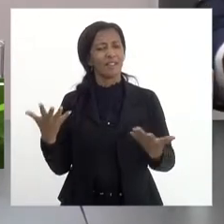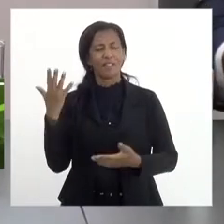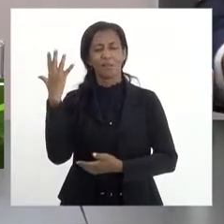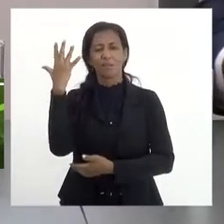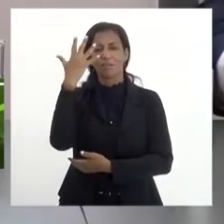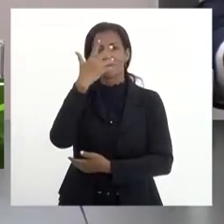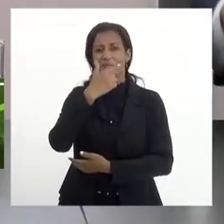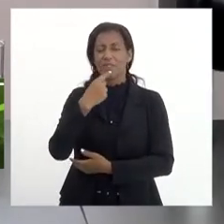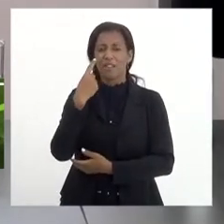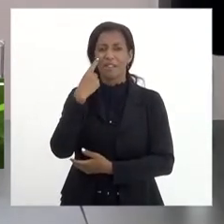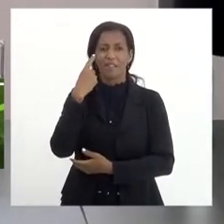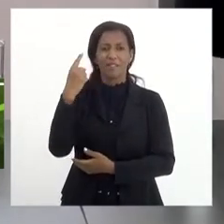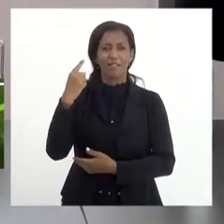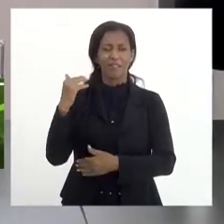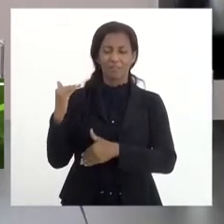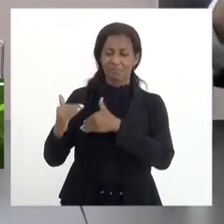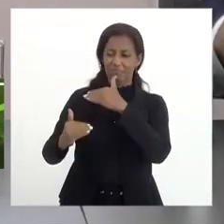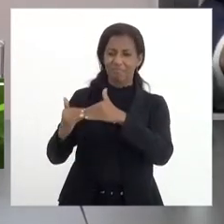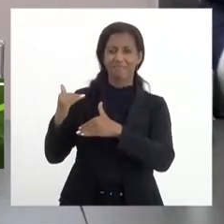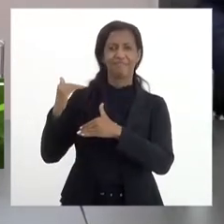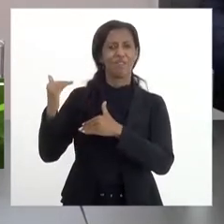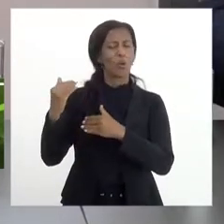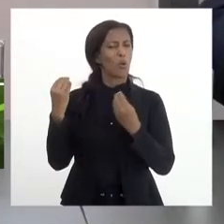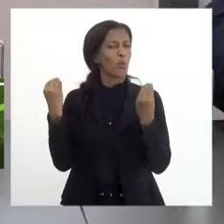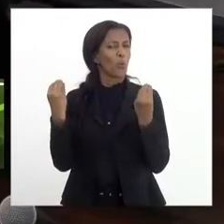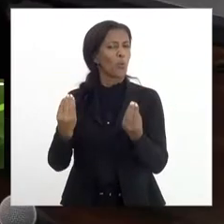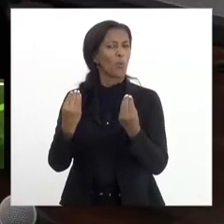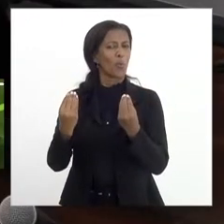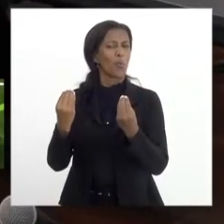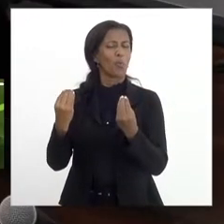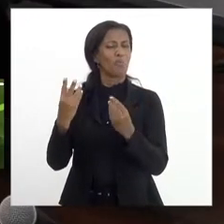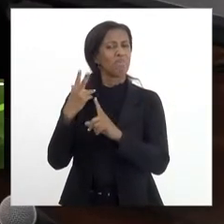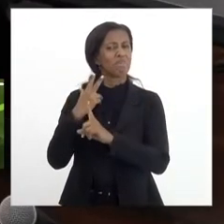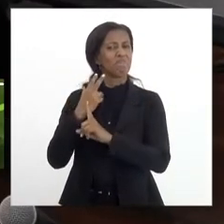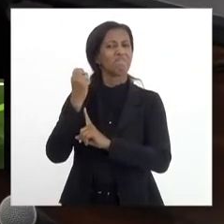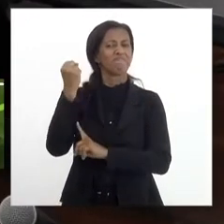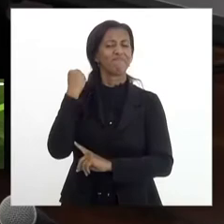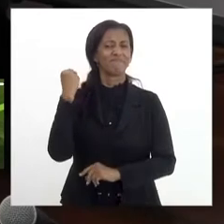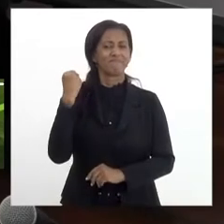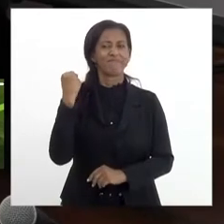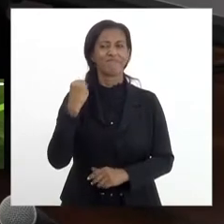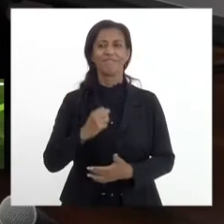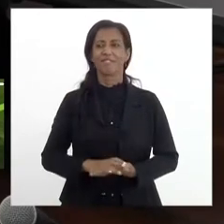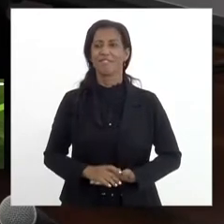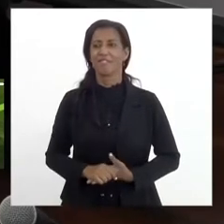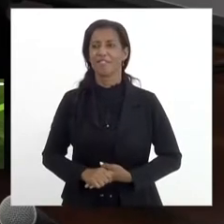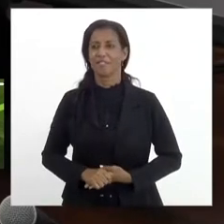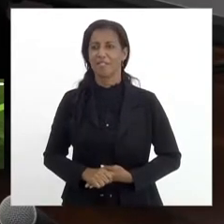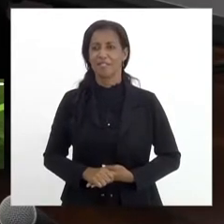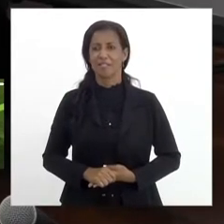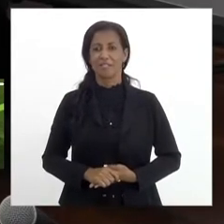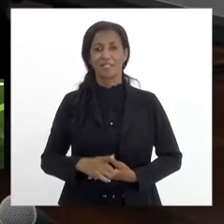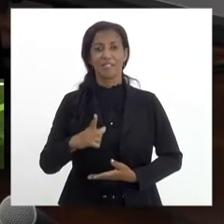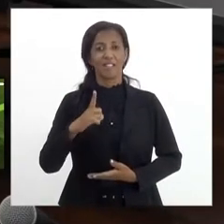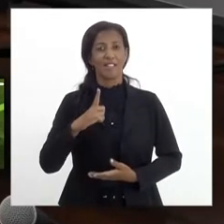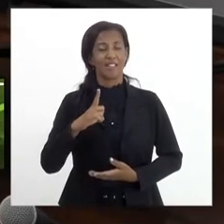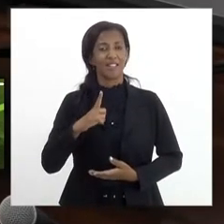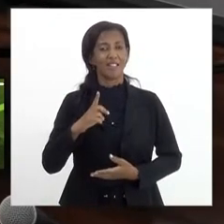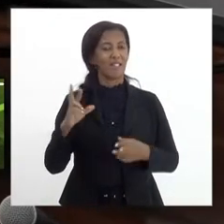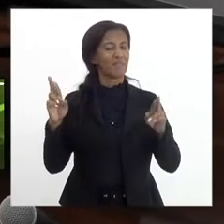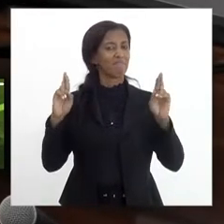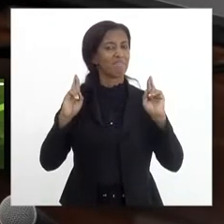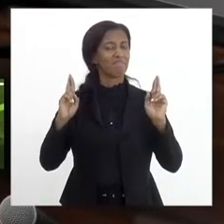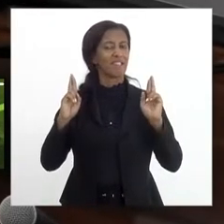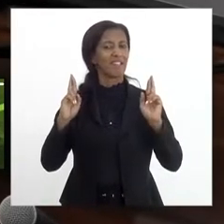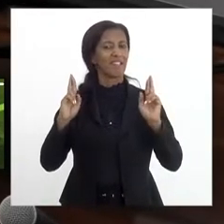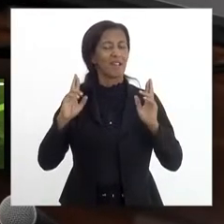a superação, mas, na verdade, como são heróis e trazem uma esperança ainda maior para os